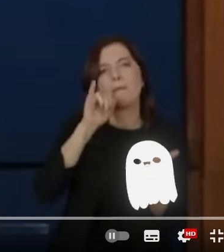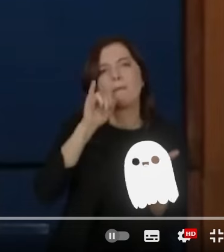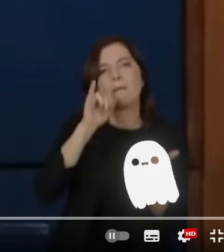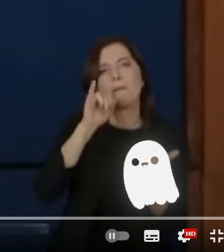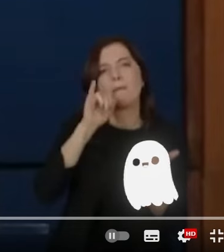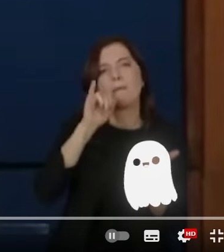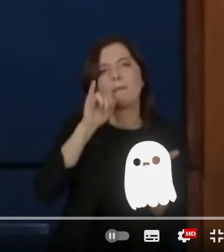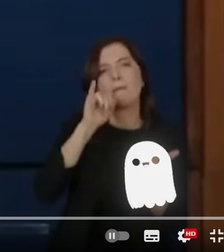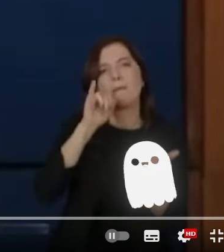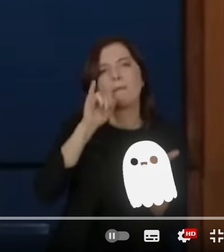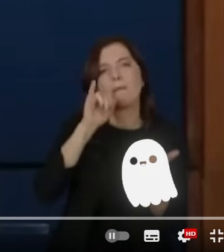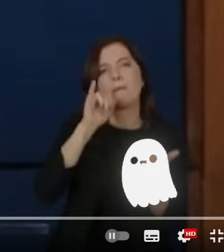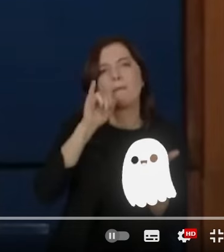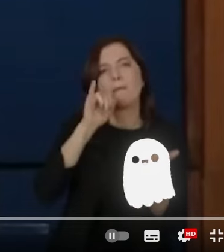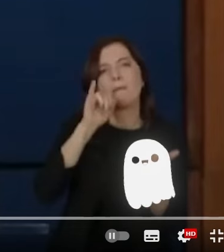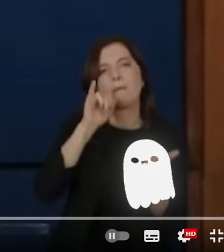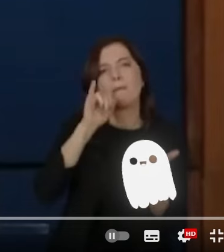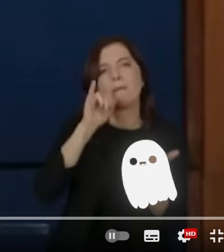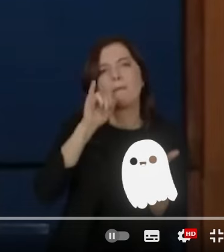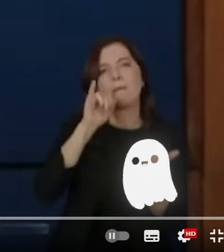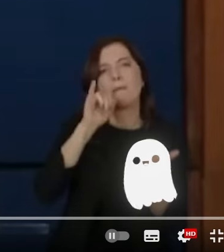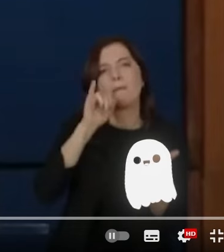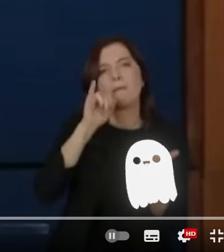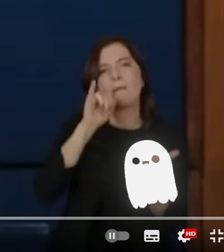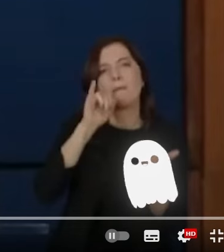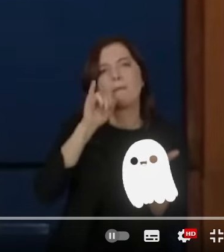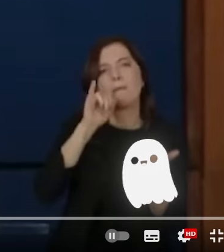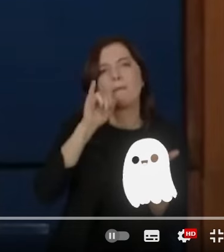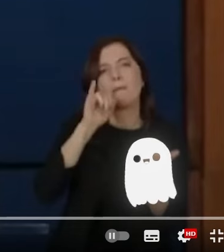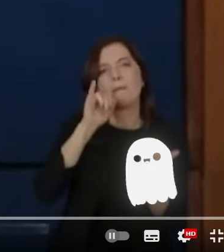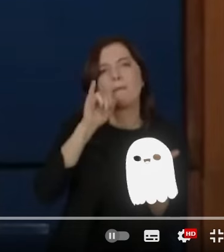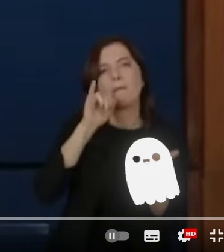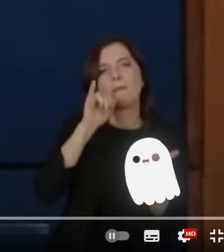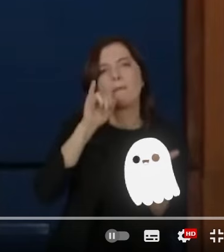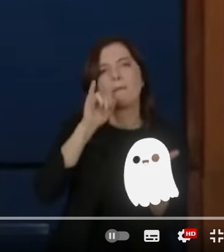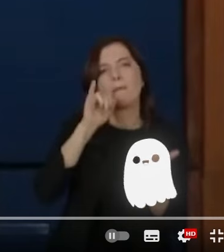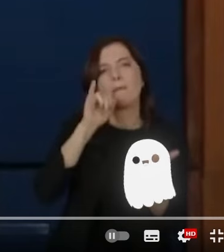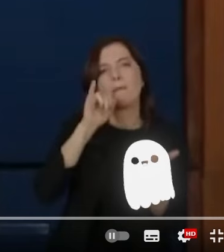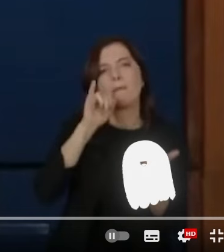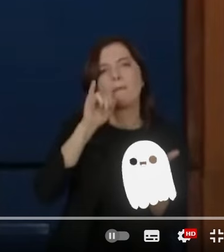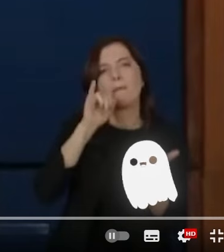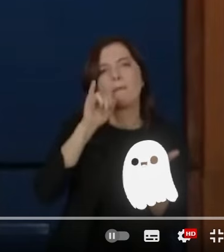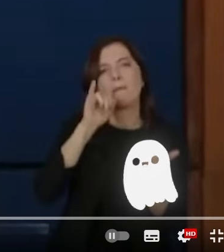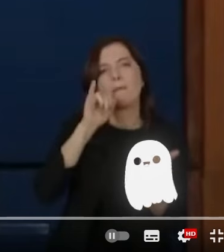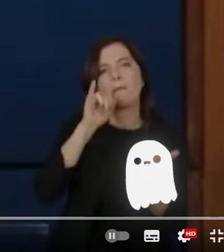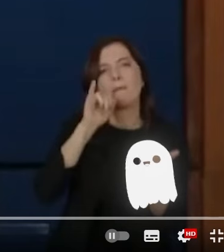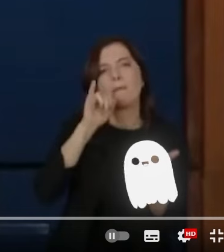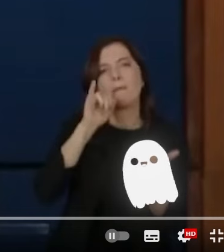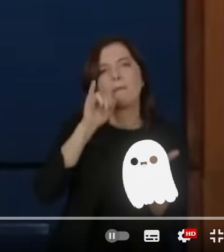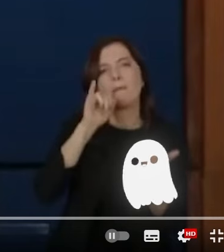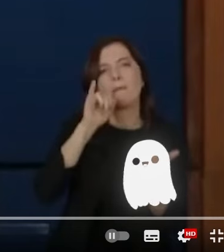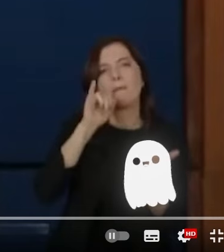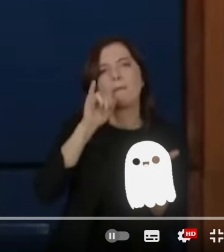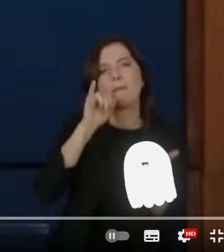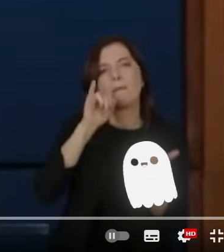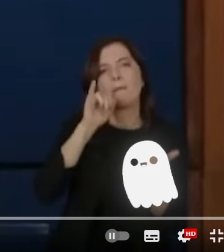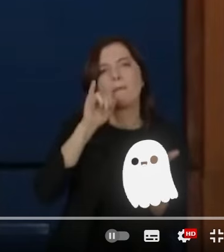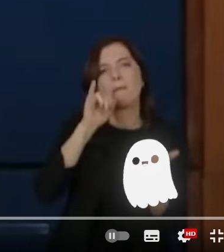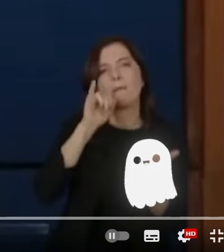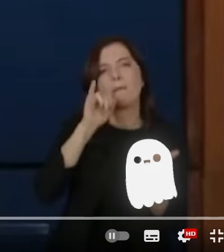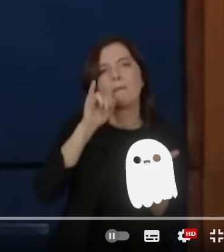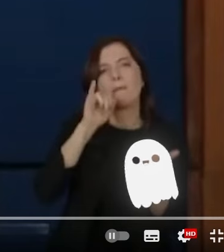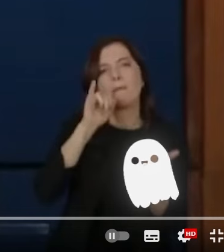assim, meu Deus, eu não quero, não sei o quê. Aí no meu aniversário de 30 esse ano eu pensei, porra, tô nova